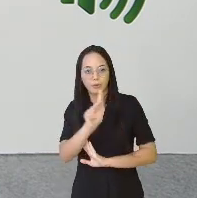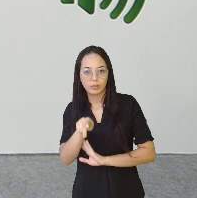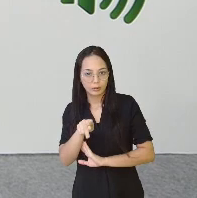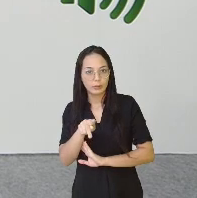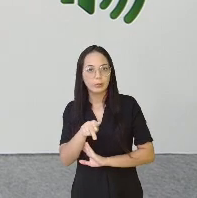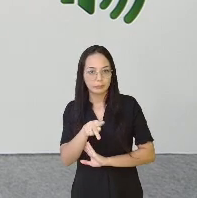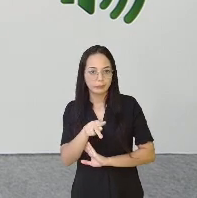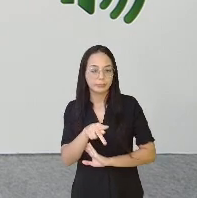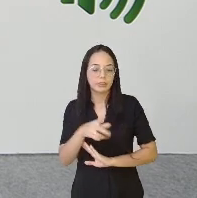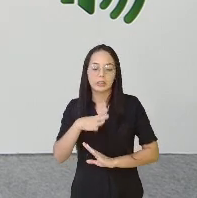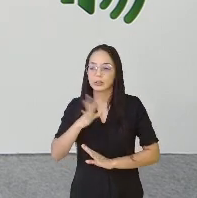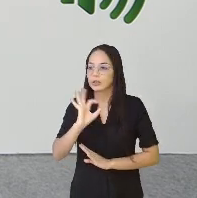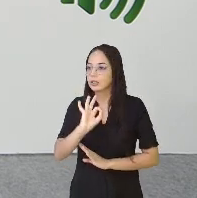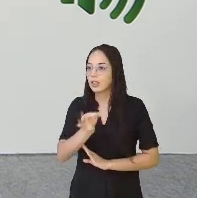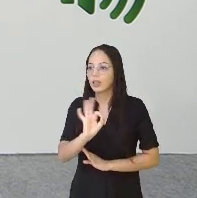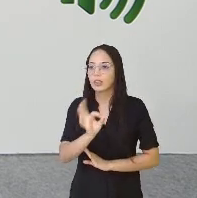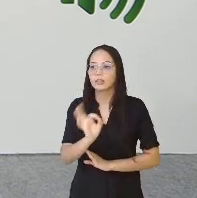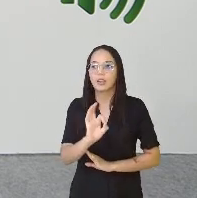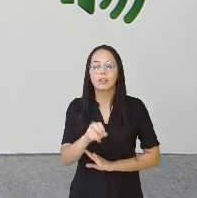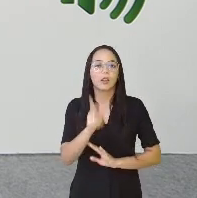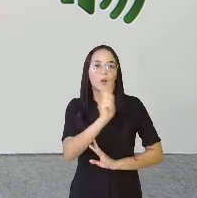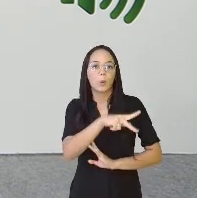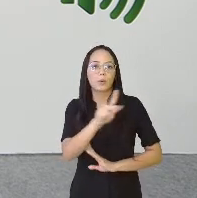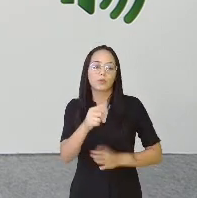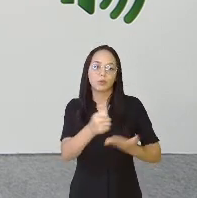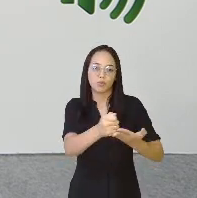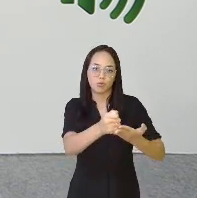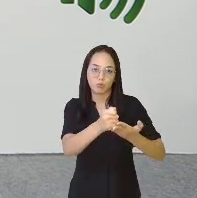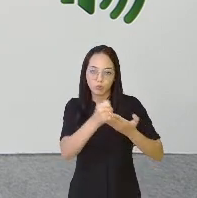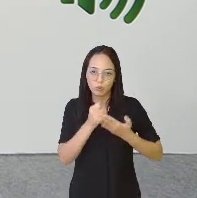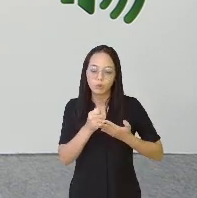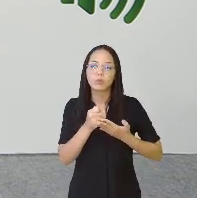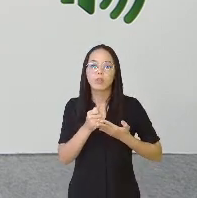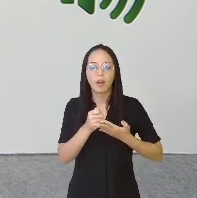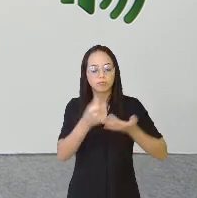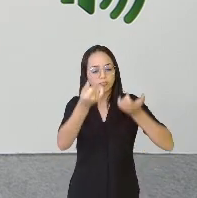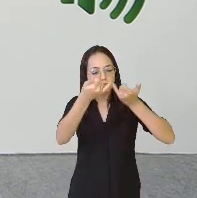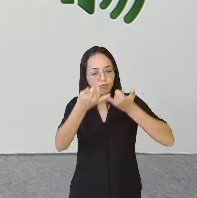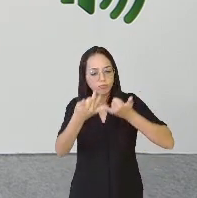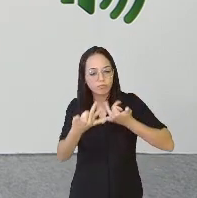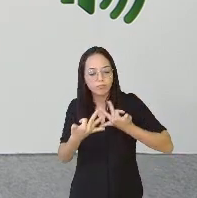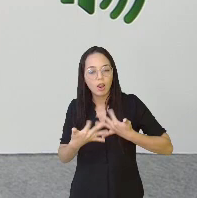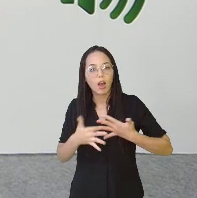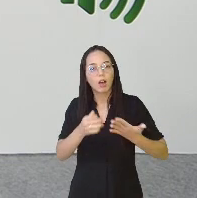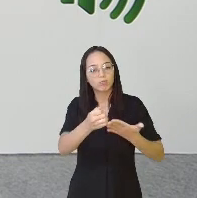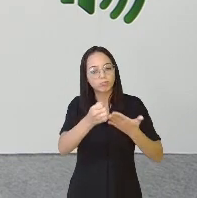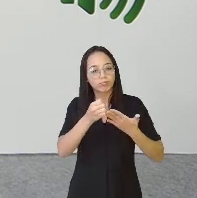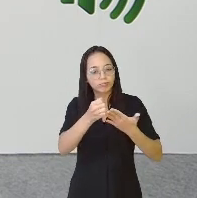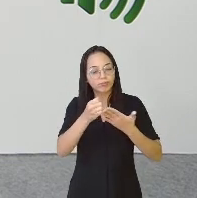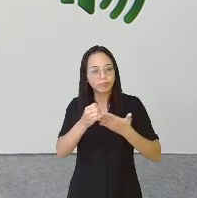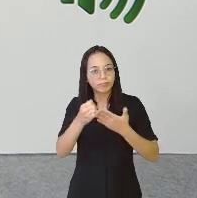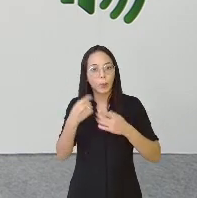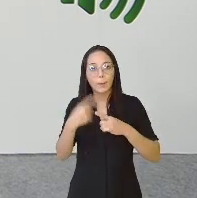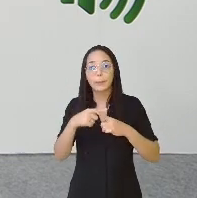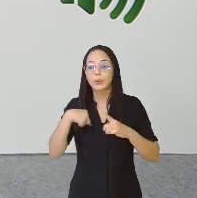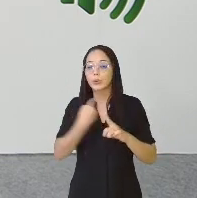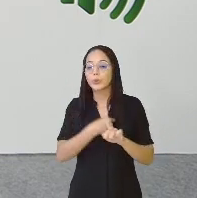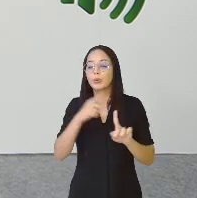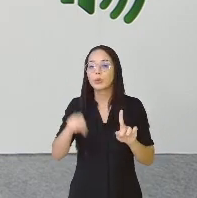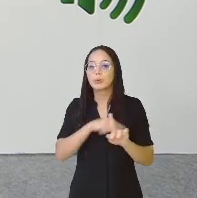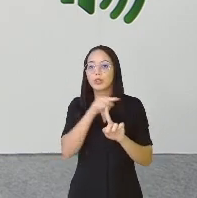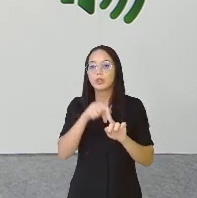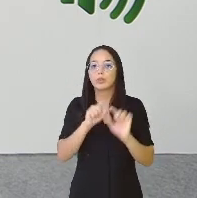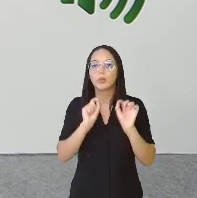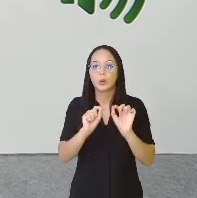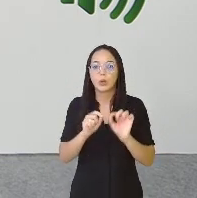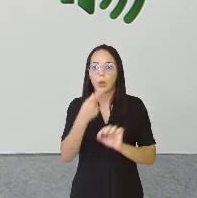de aula, que com certeza ele vai ter o maior prazer em te esclarecer, em te ajudar, porque o nosso objetivo é sempre